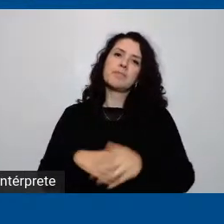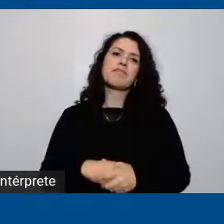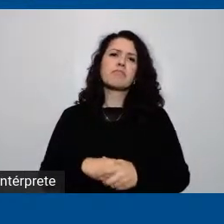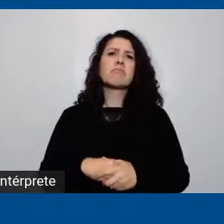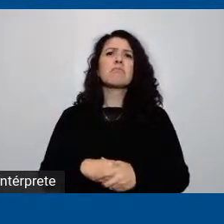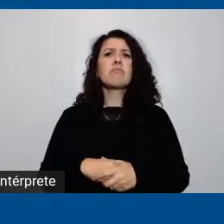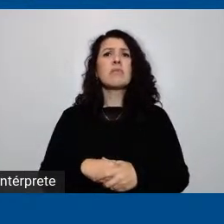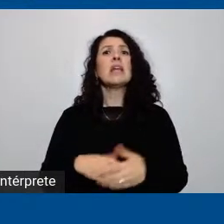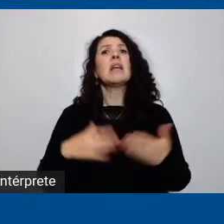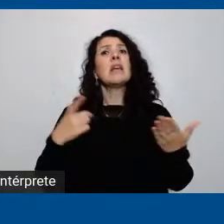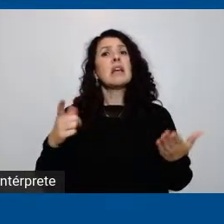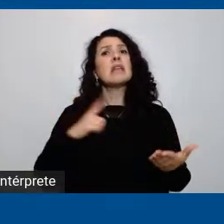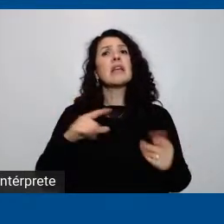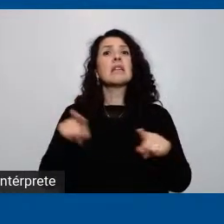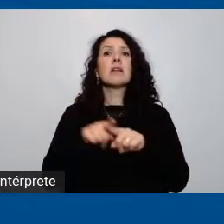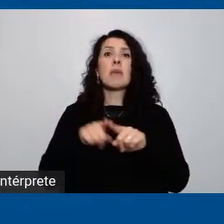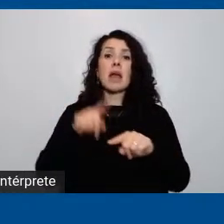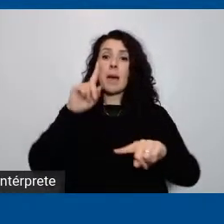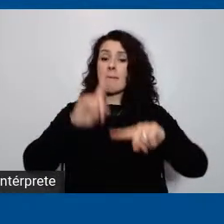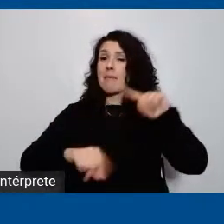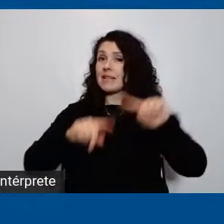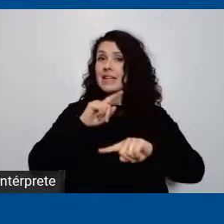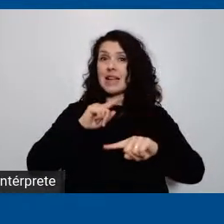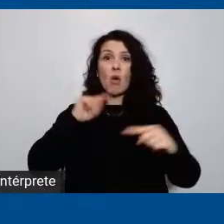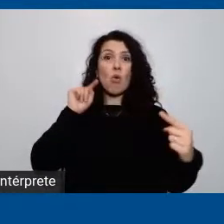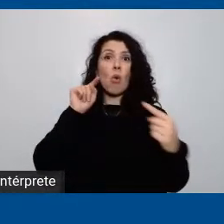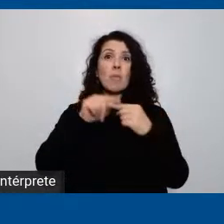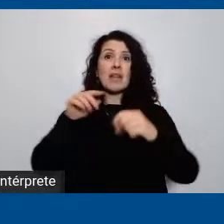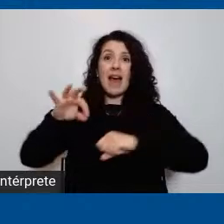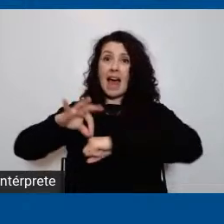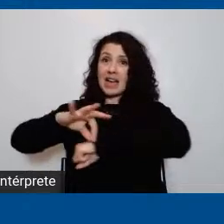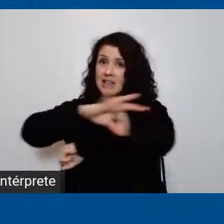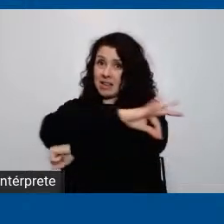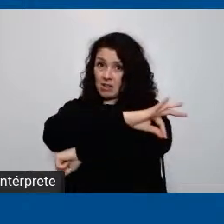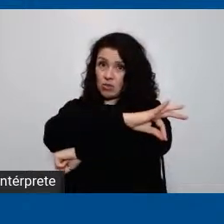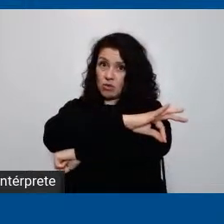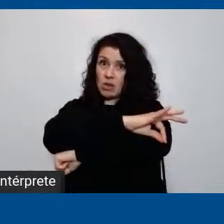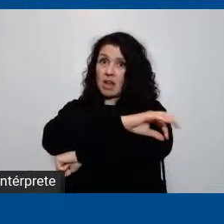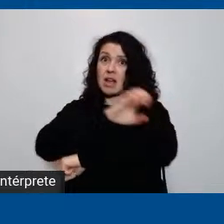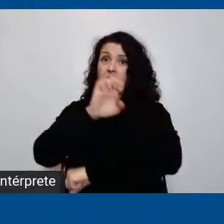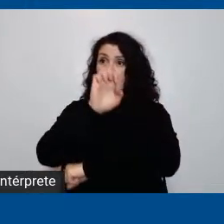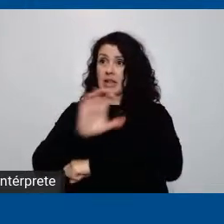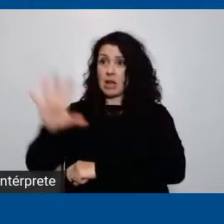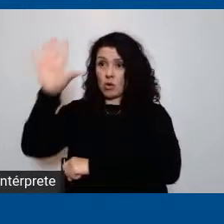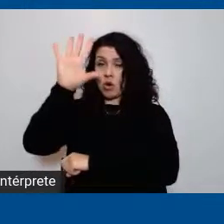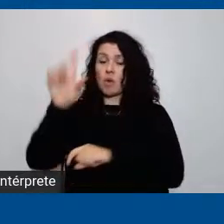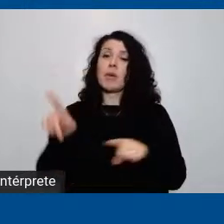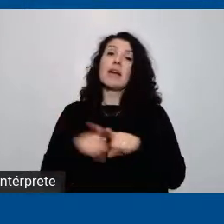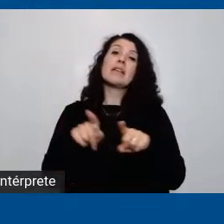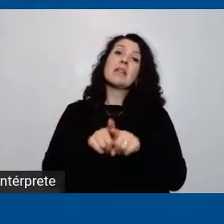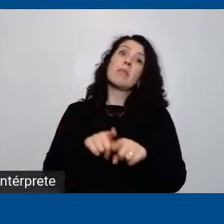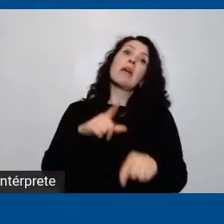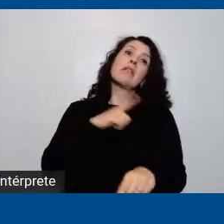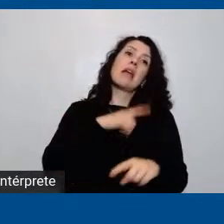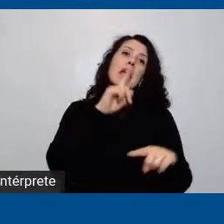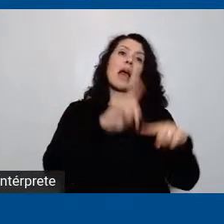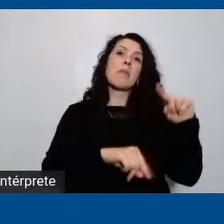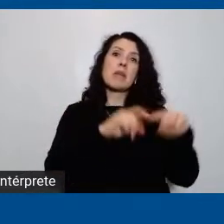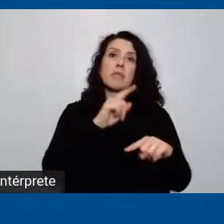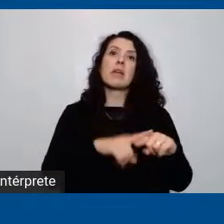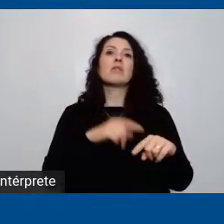material de arquitetura na Europa, você tem material do Gilberto de